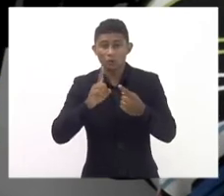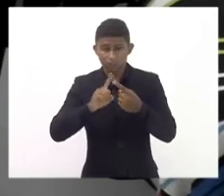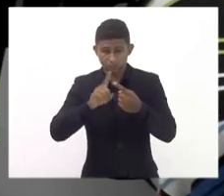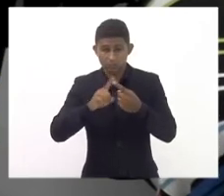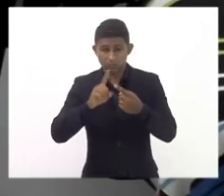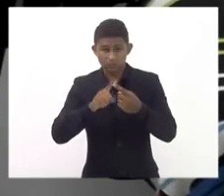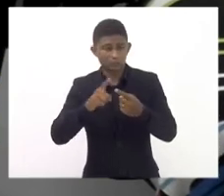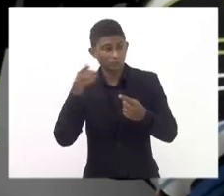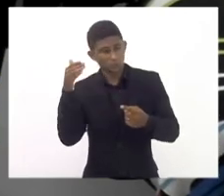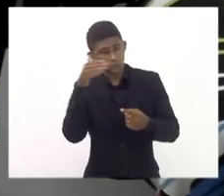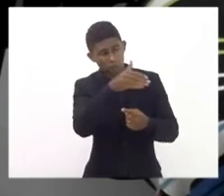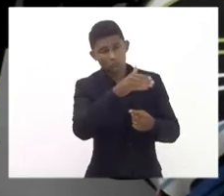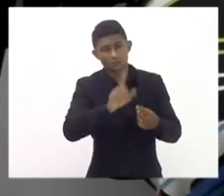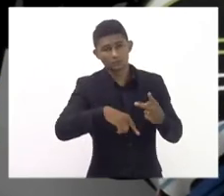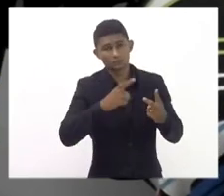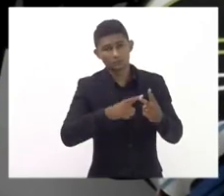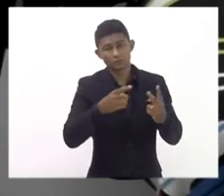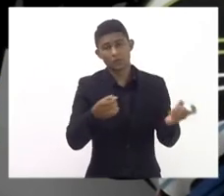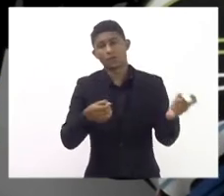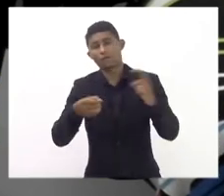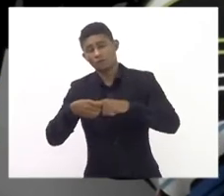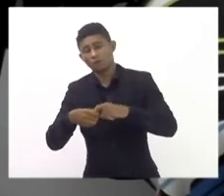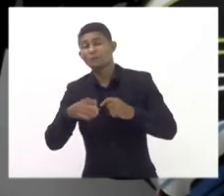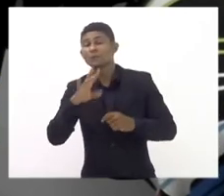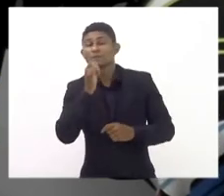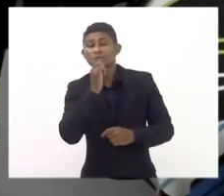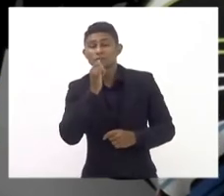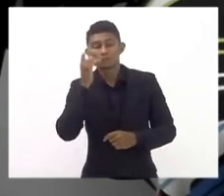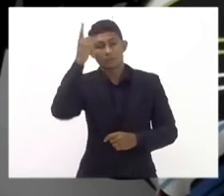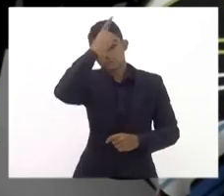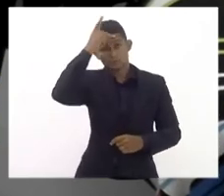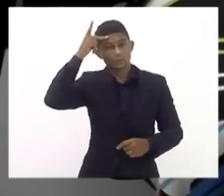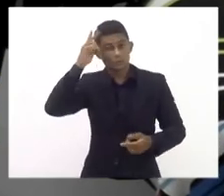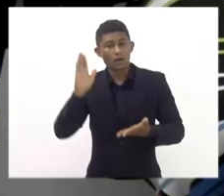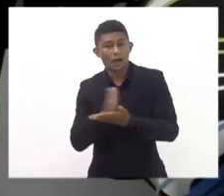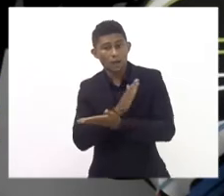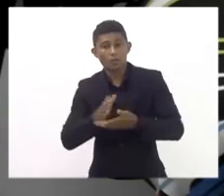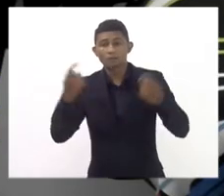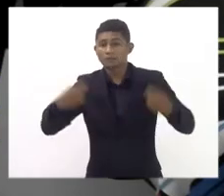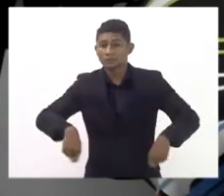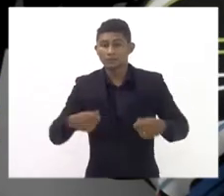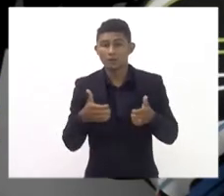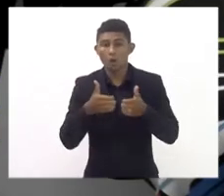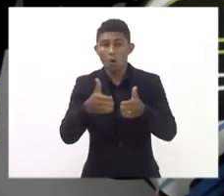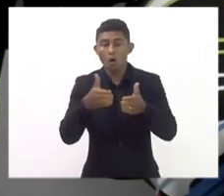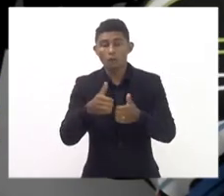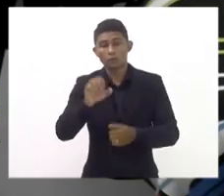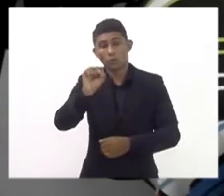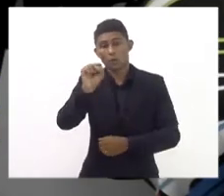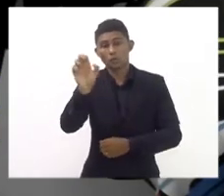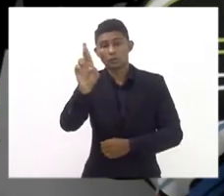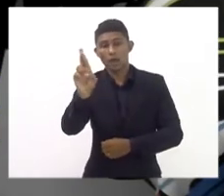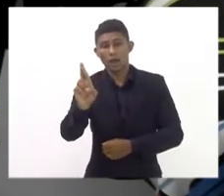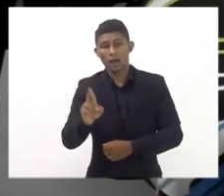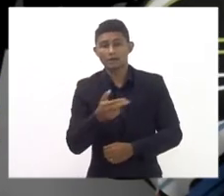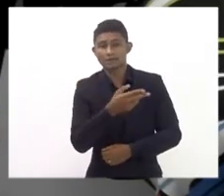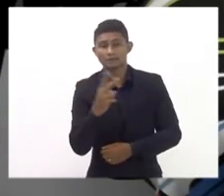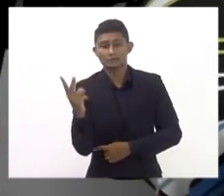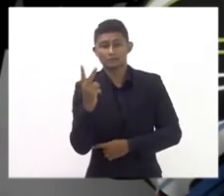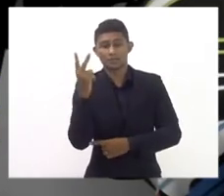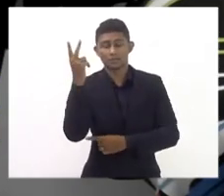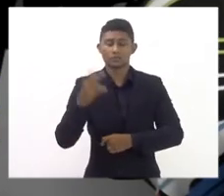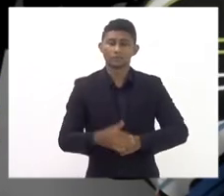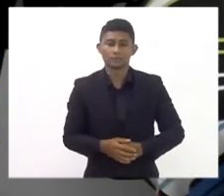5, mas tem pessoas que precisam pegar ônibus de, enfim, 8 ou mais. E lembrando ainda que